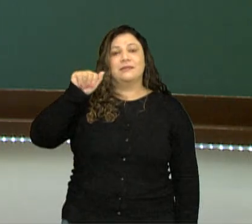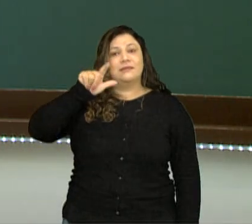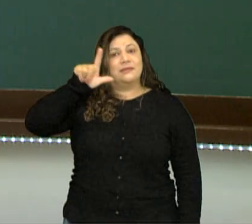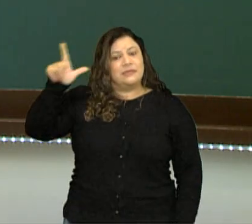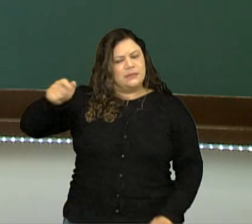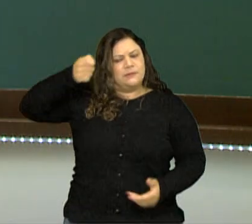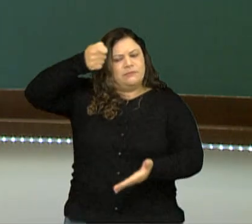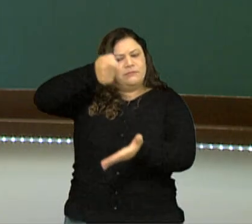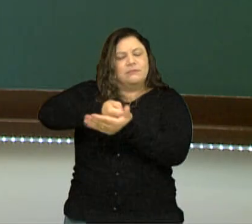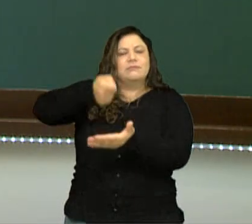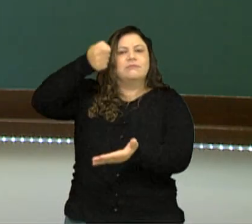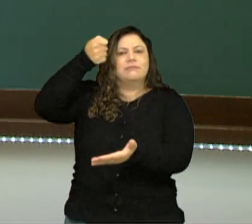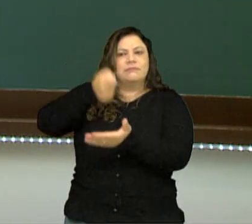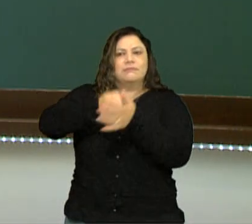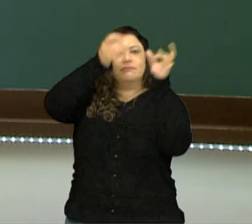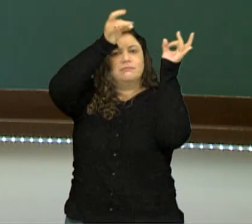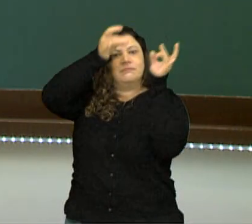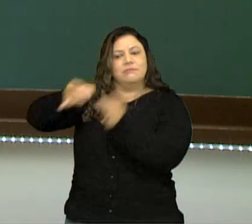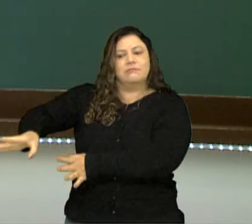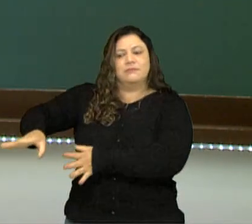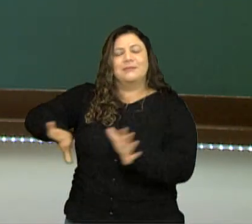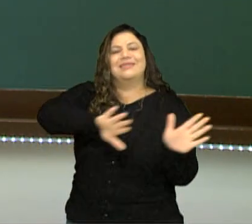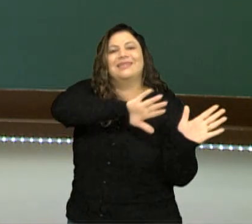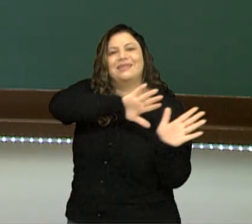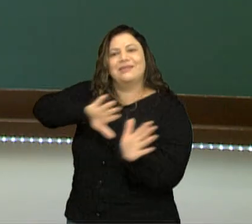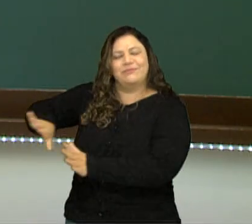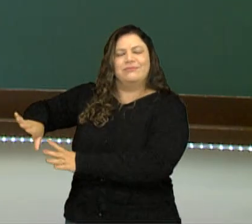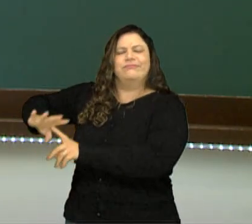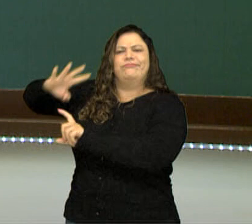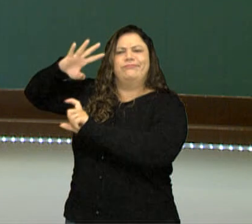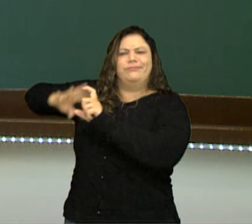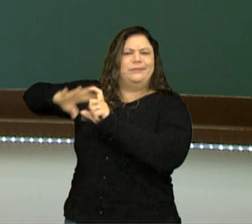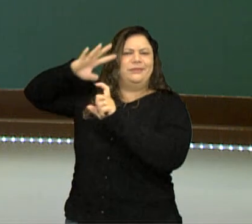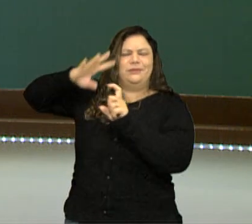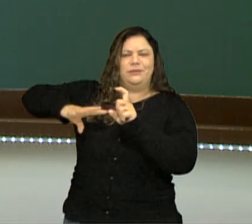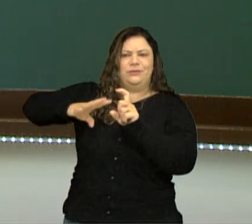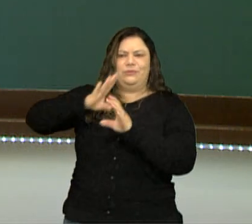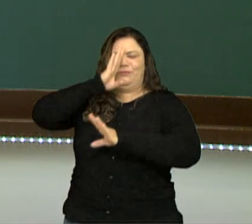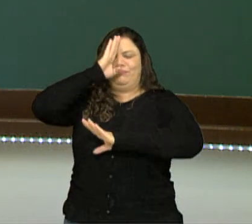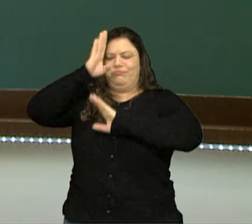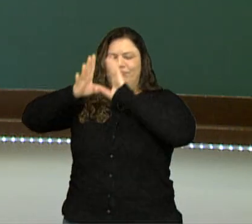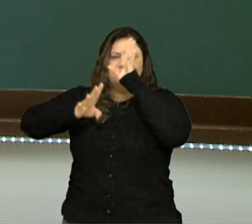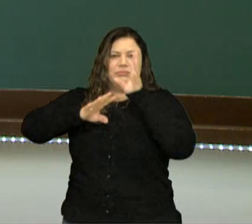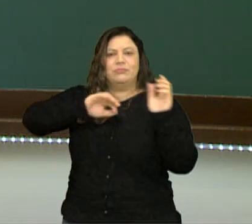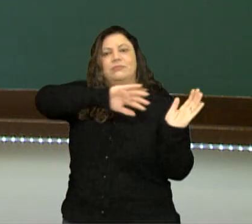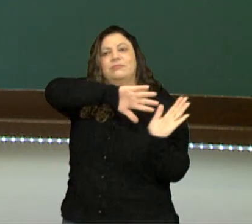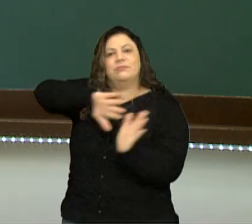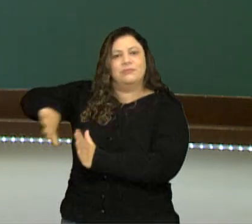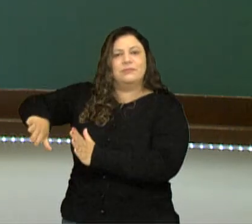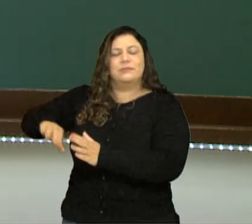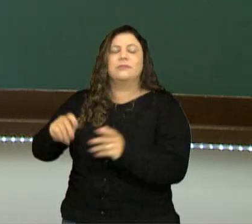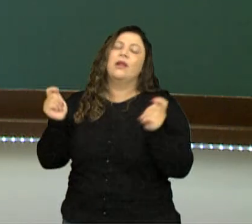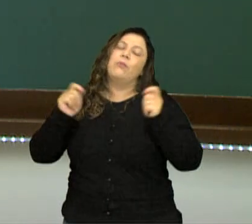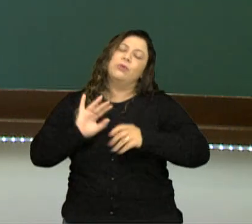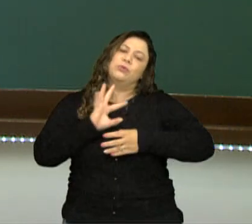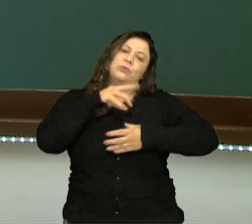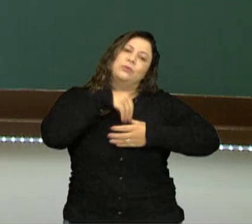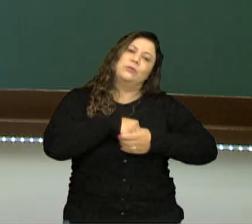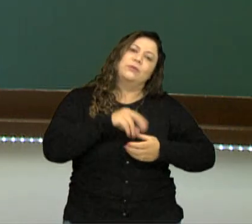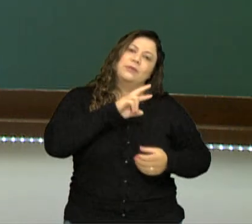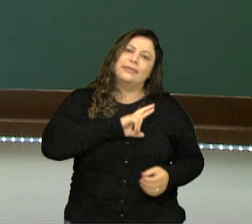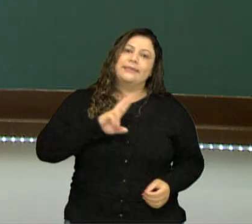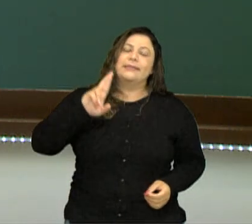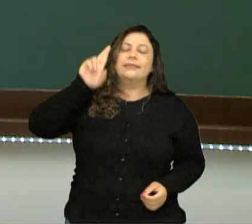insiste no abandono de qualquer superstição. E aí a gente pode colocar também a religiosidade,